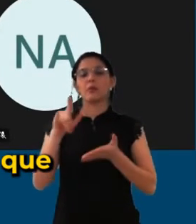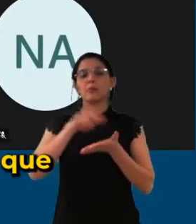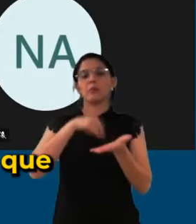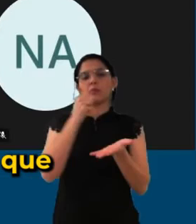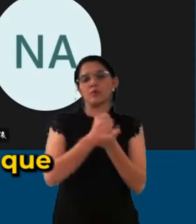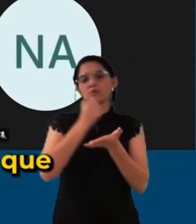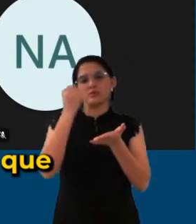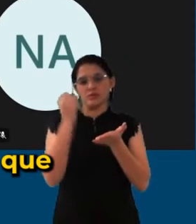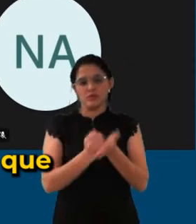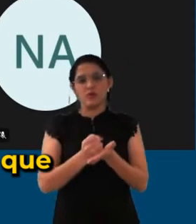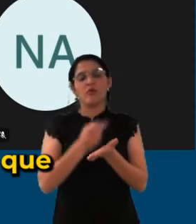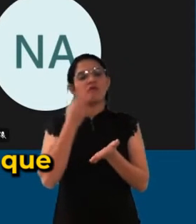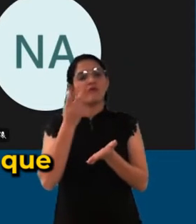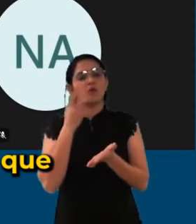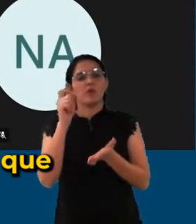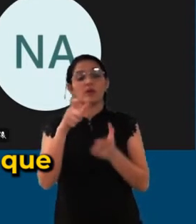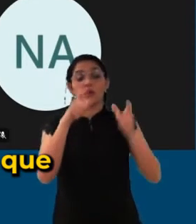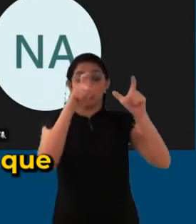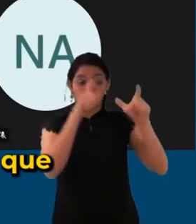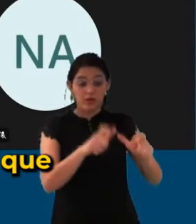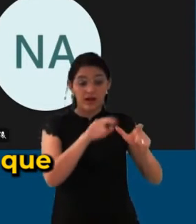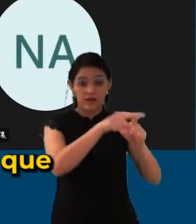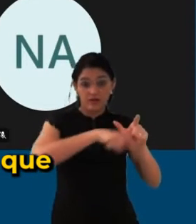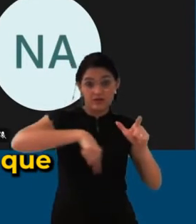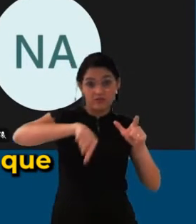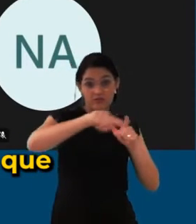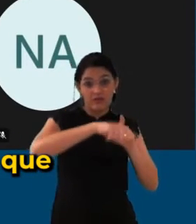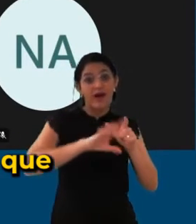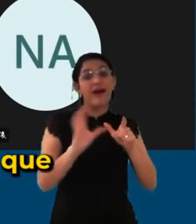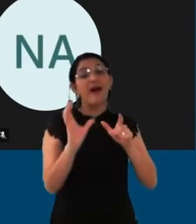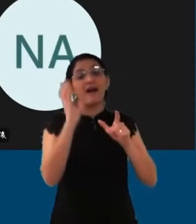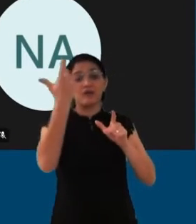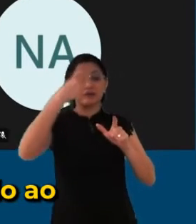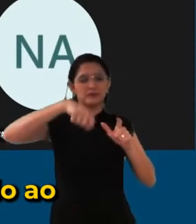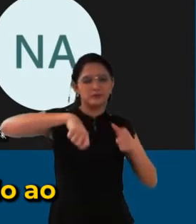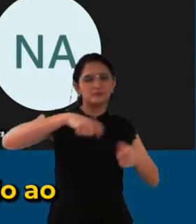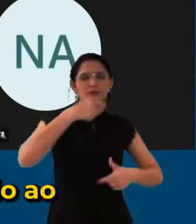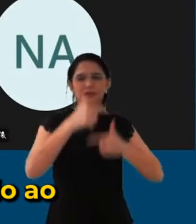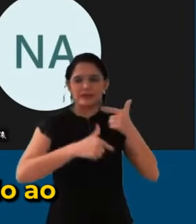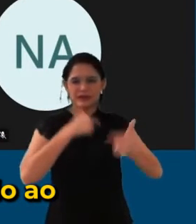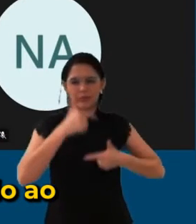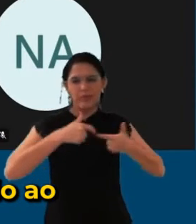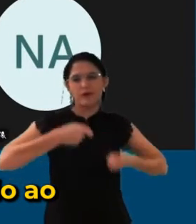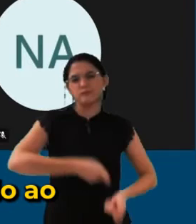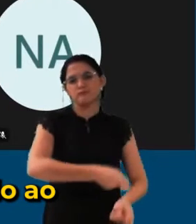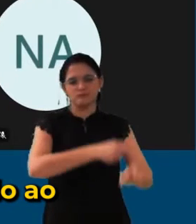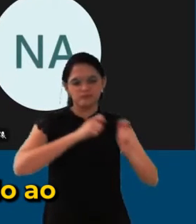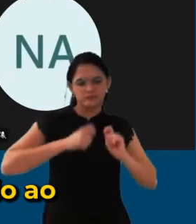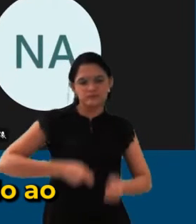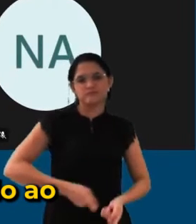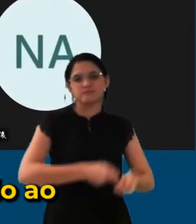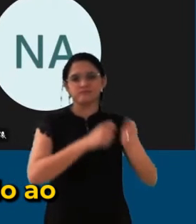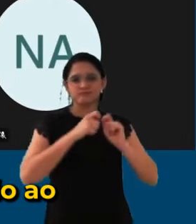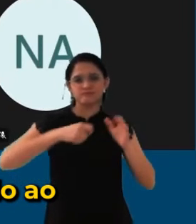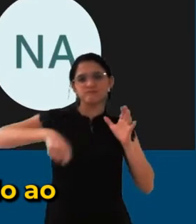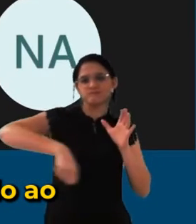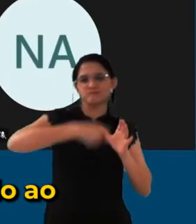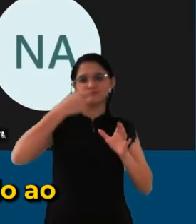isso, apenas da área que havia sido lavrada, né, em que houve a operação, a Votorantim protocolou um